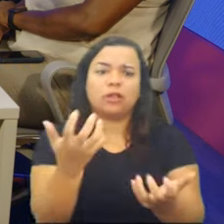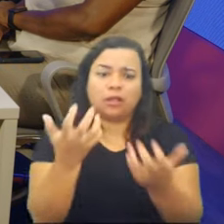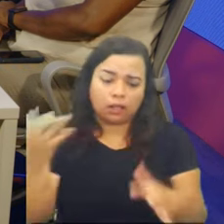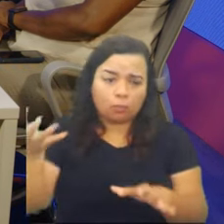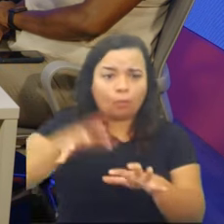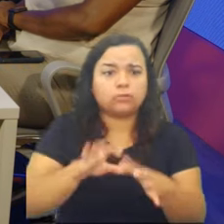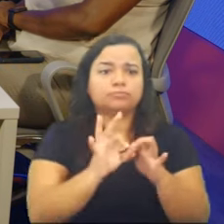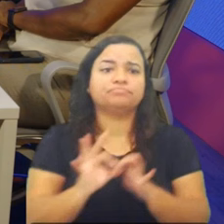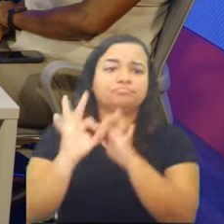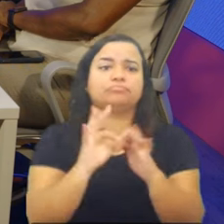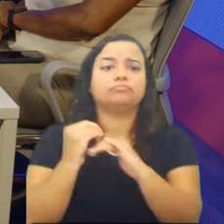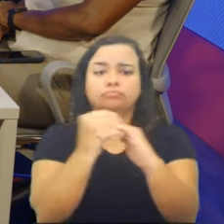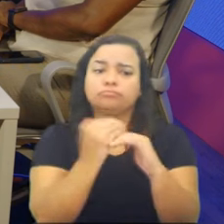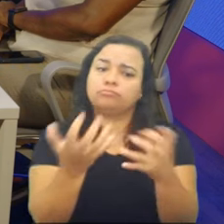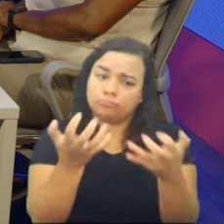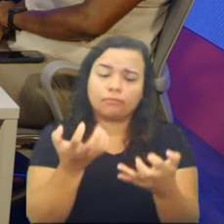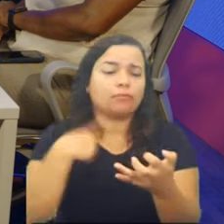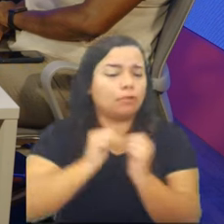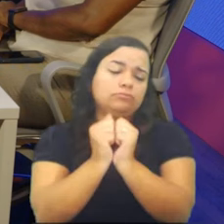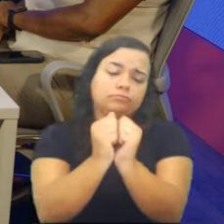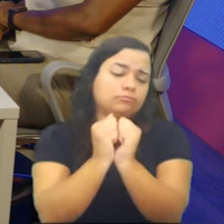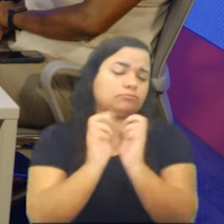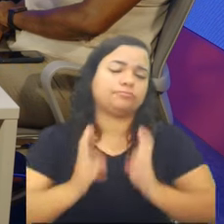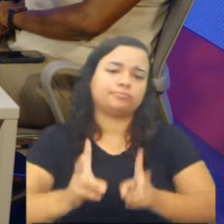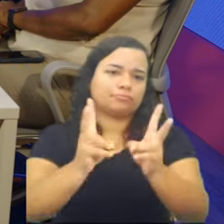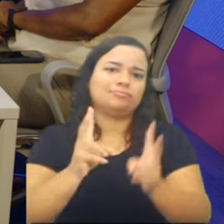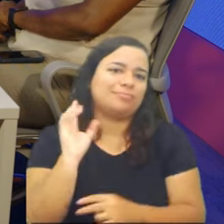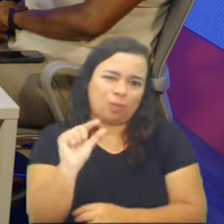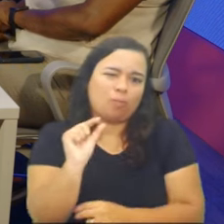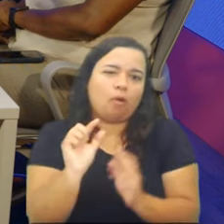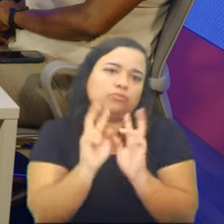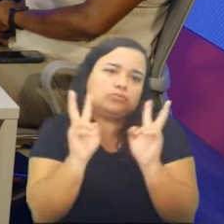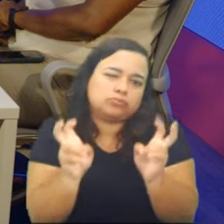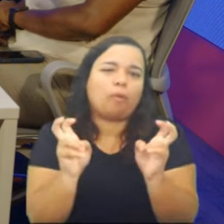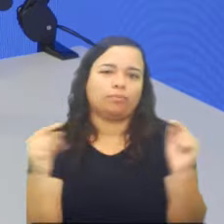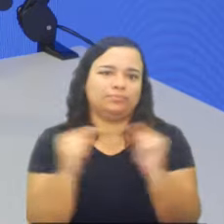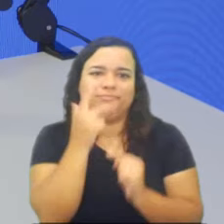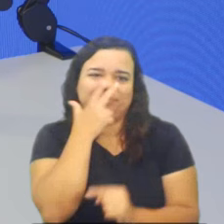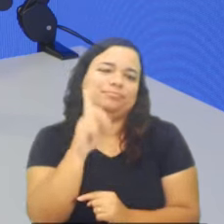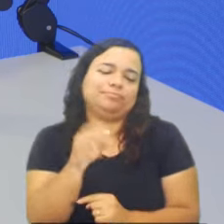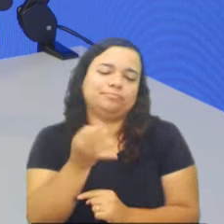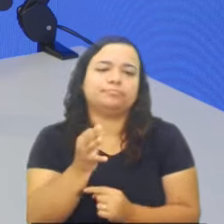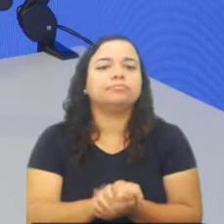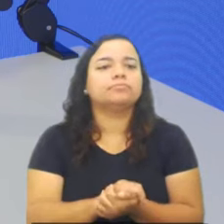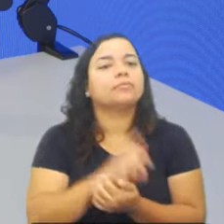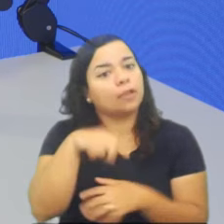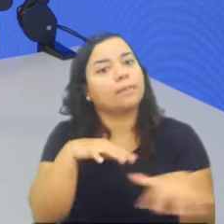quer tá incluído nos espaços e e vamos junto é um pouco isso sabe e é um